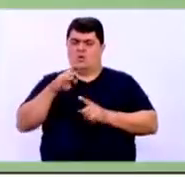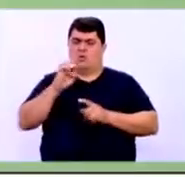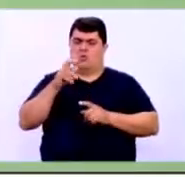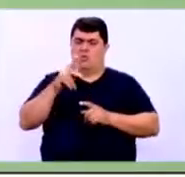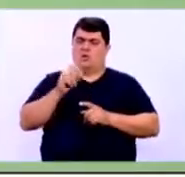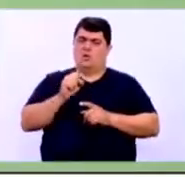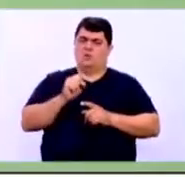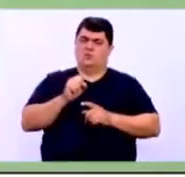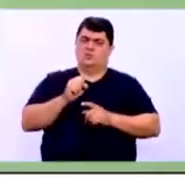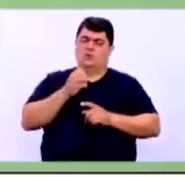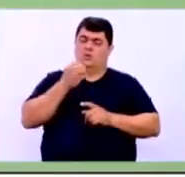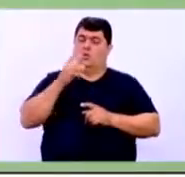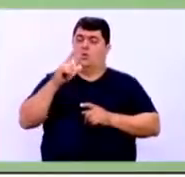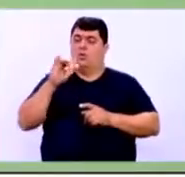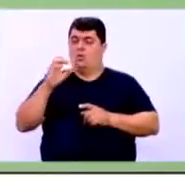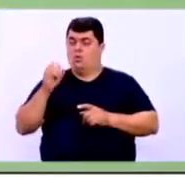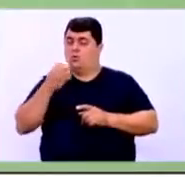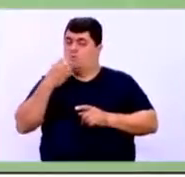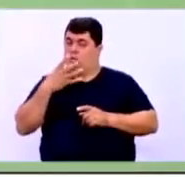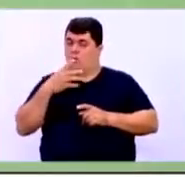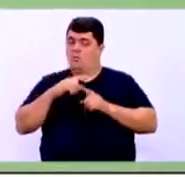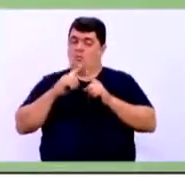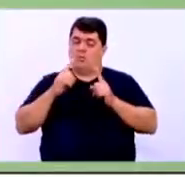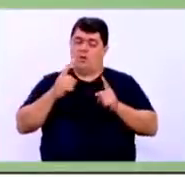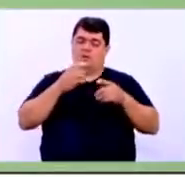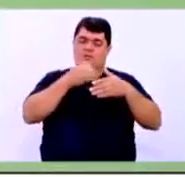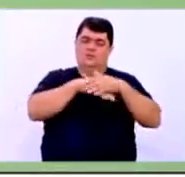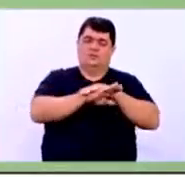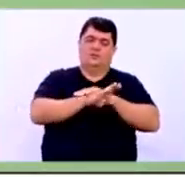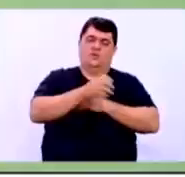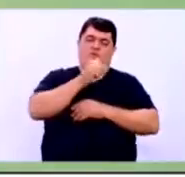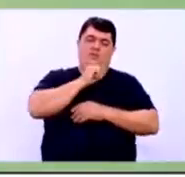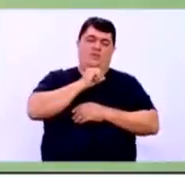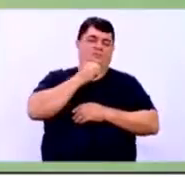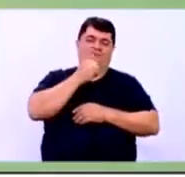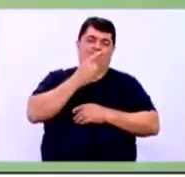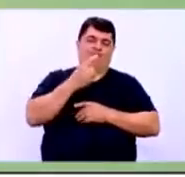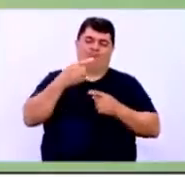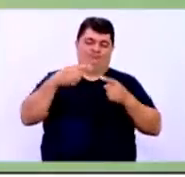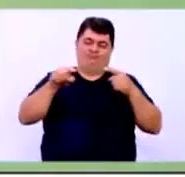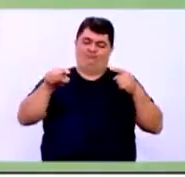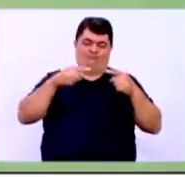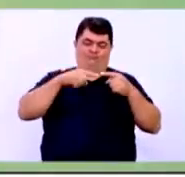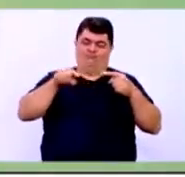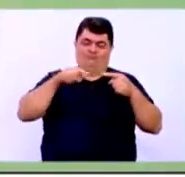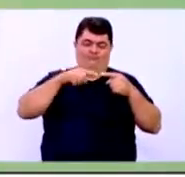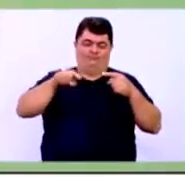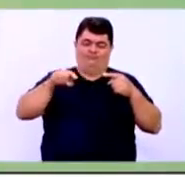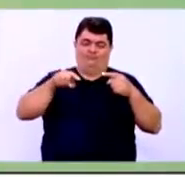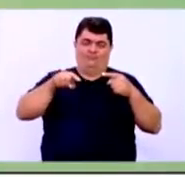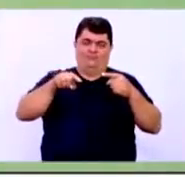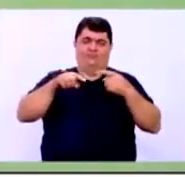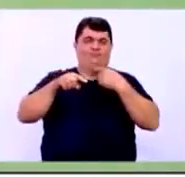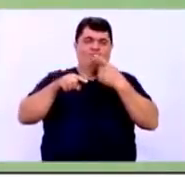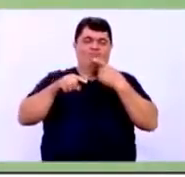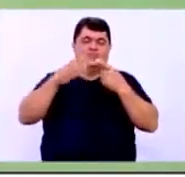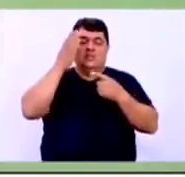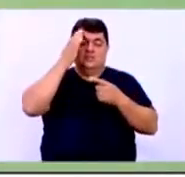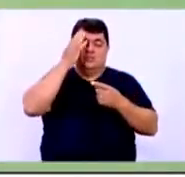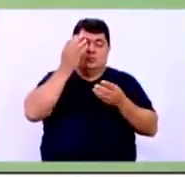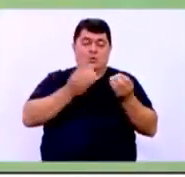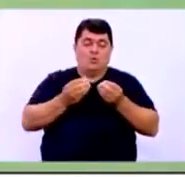Tá certo, o lucro pode ser mais real, mas só que o estoque é desatualizado. Você não consegue ter um controle